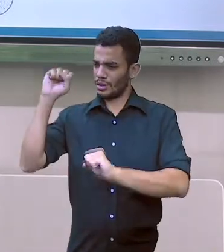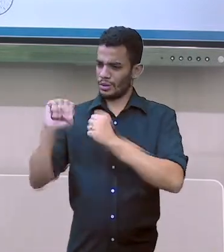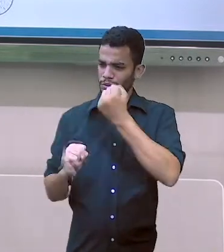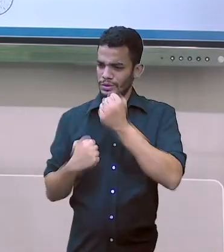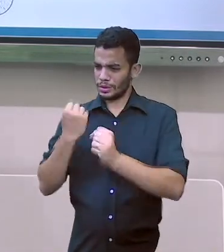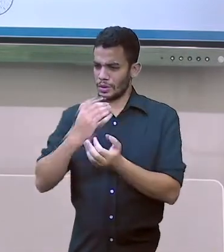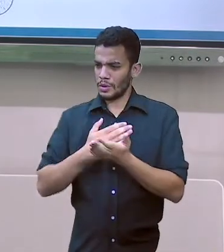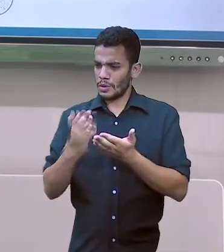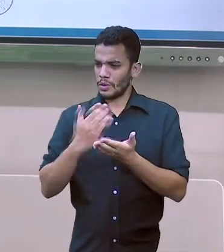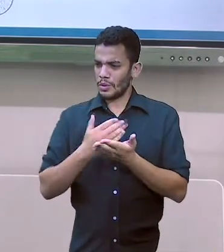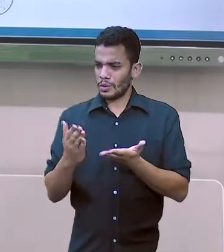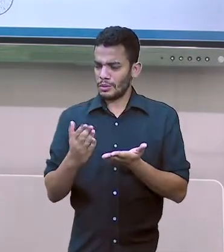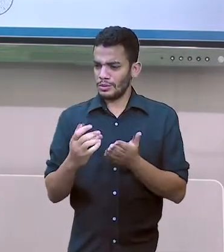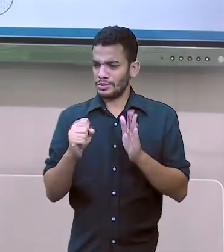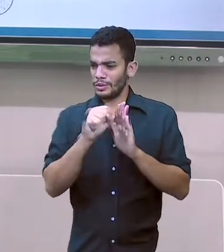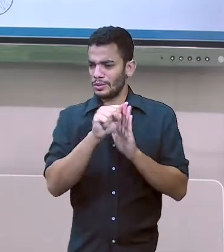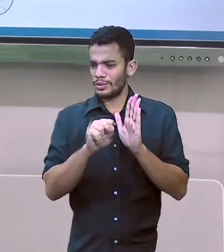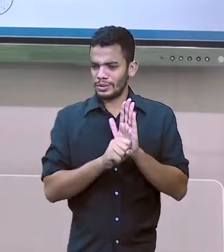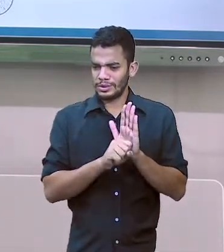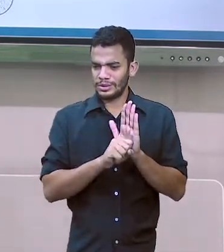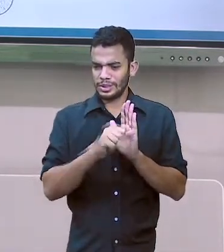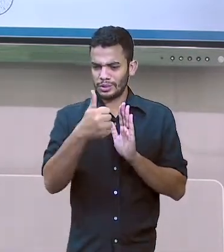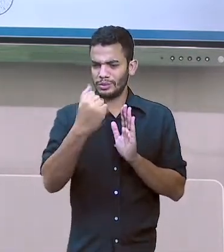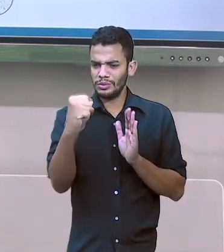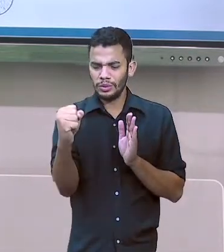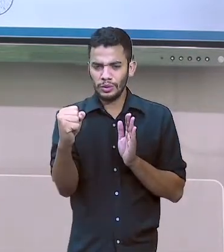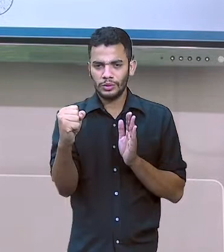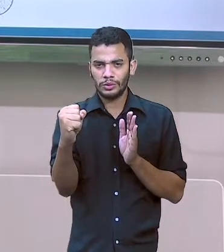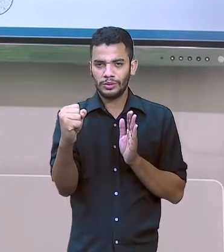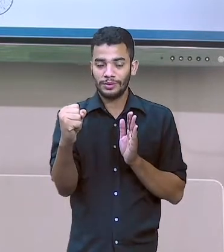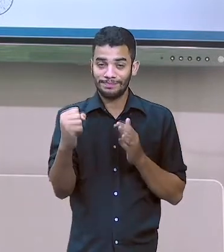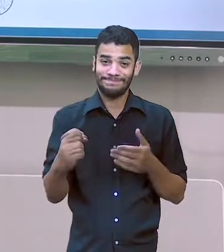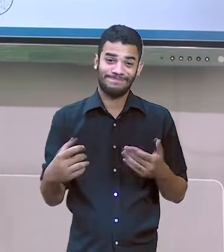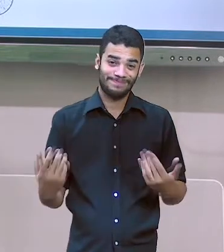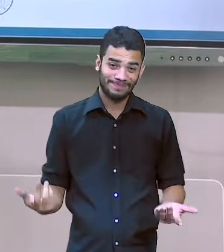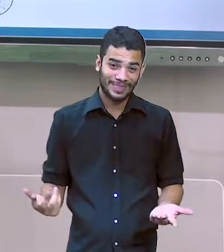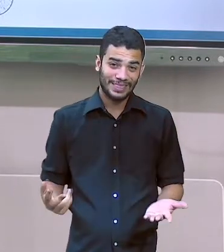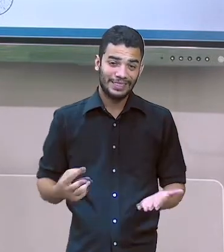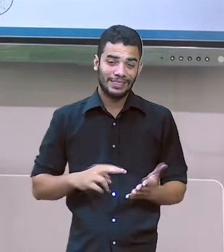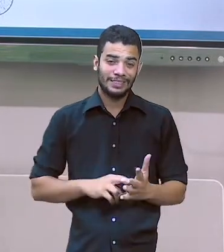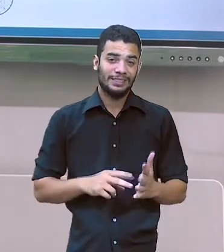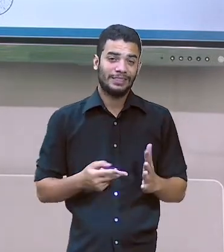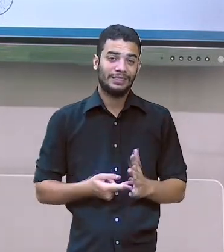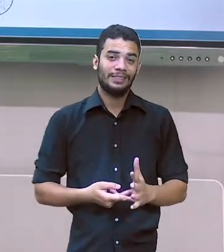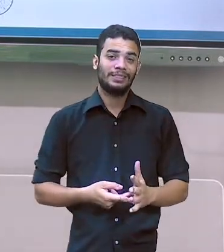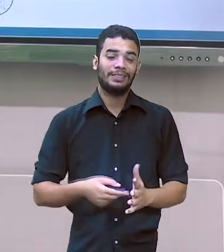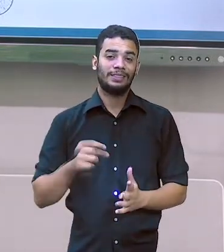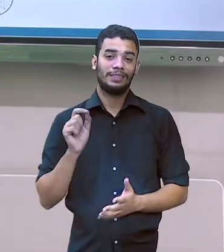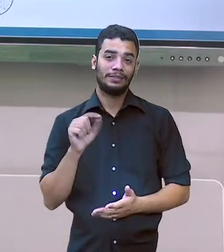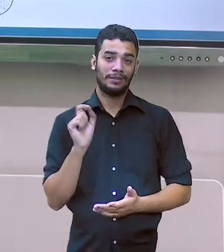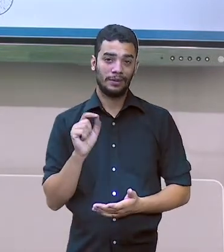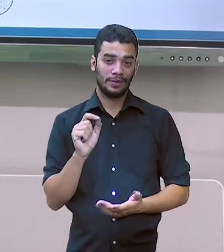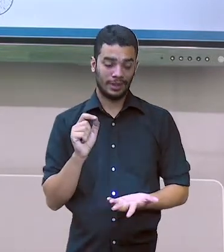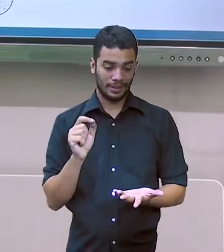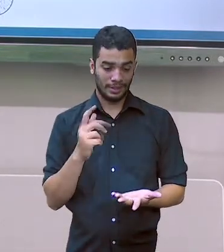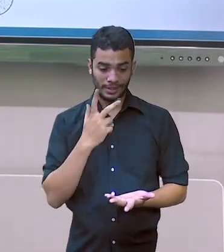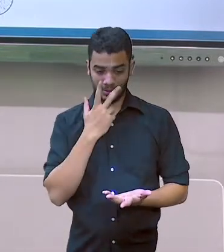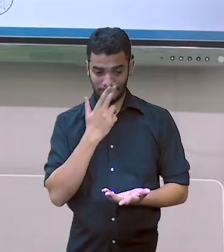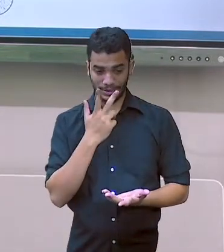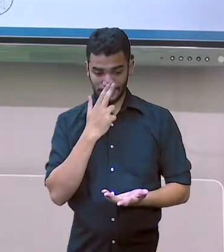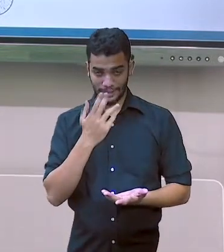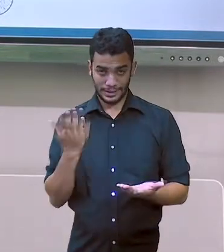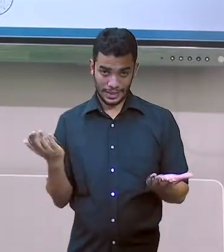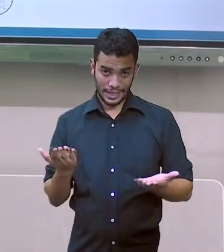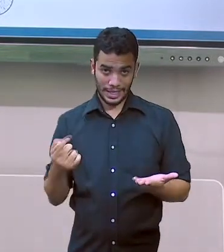Então, nós temos um atraso aí. Aí a gente já percebe uma outra característica do nosso processo de